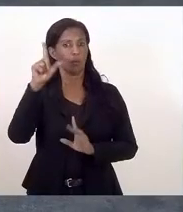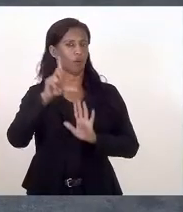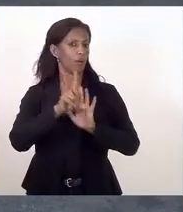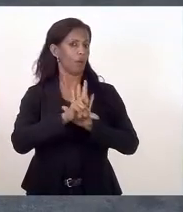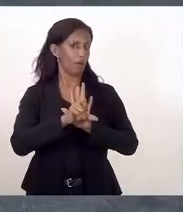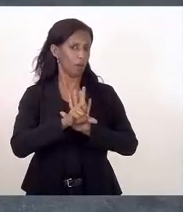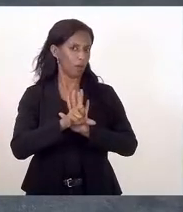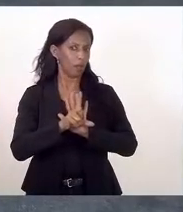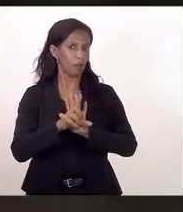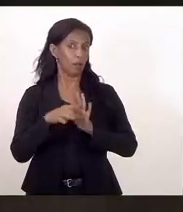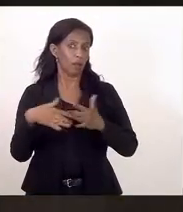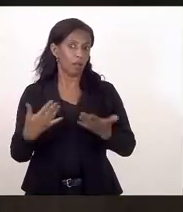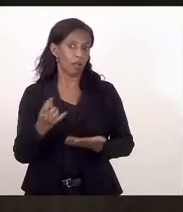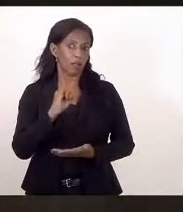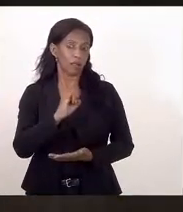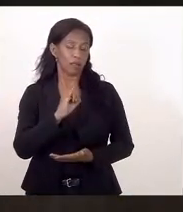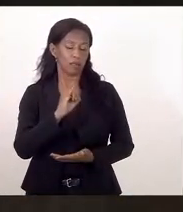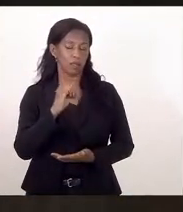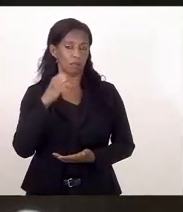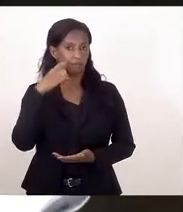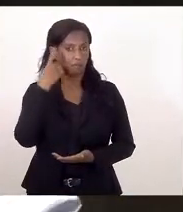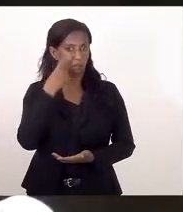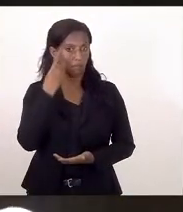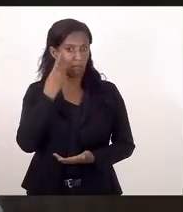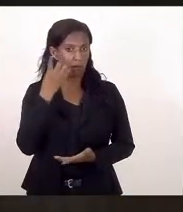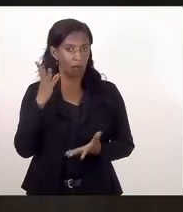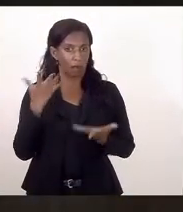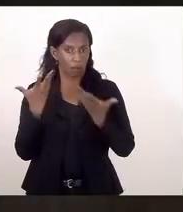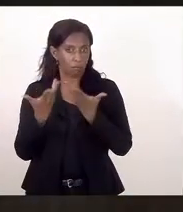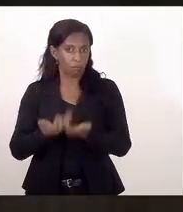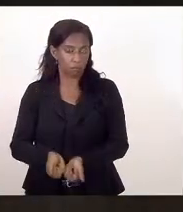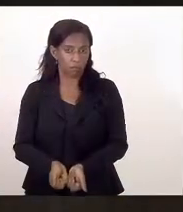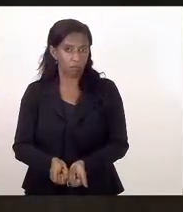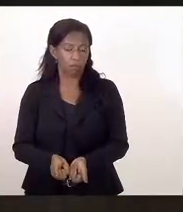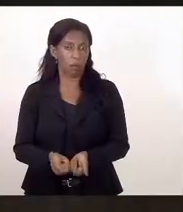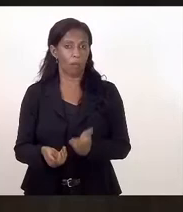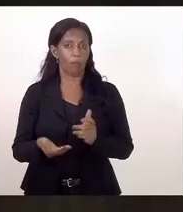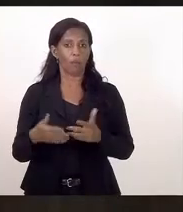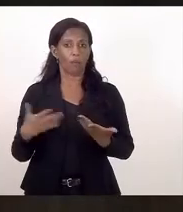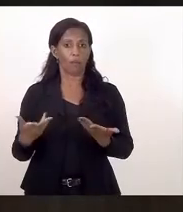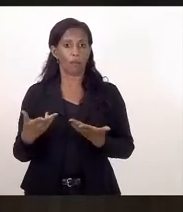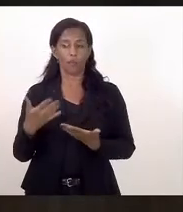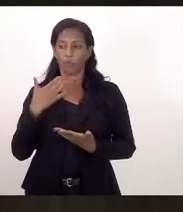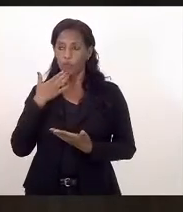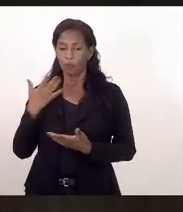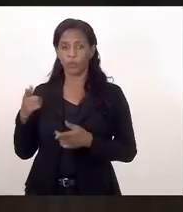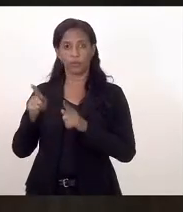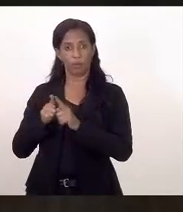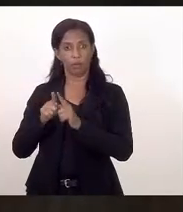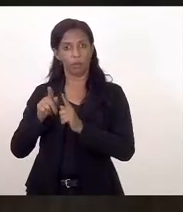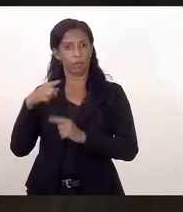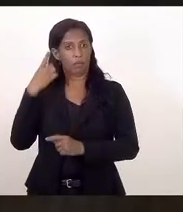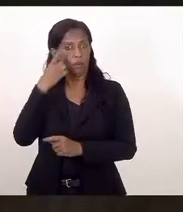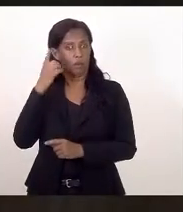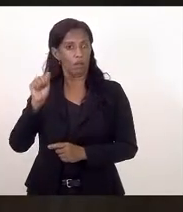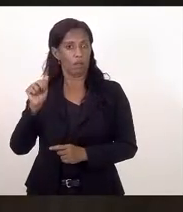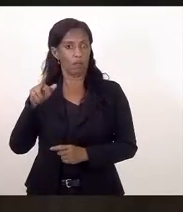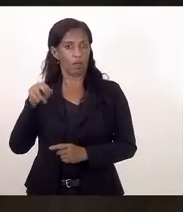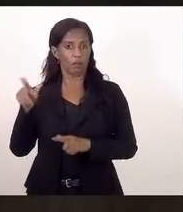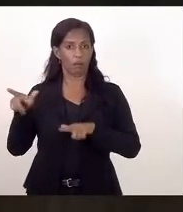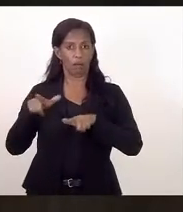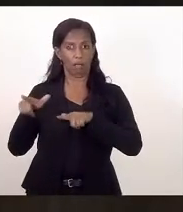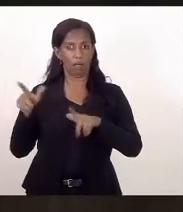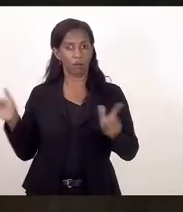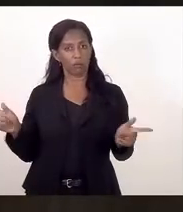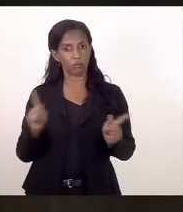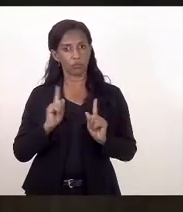E aí, se a deputada, assim, anuir, propor ao deputado Anderson Moraes, que trabalhe junto